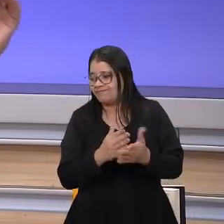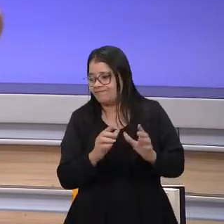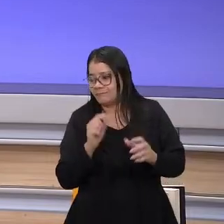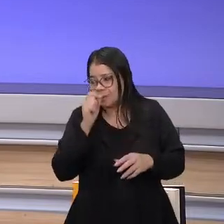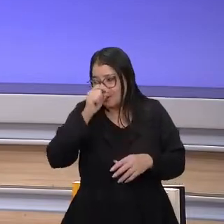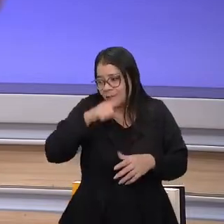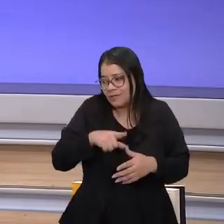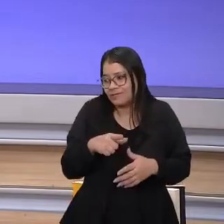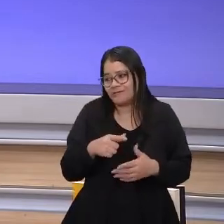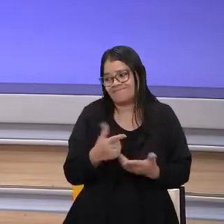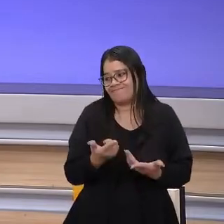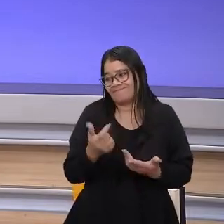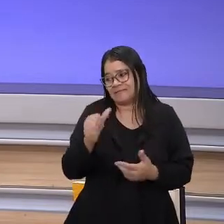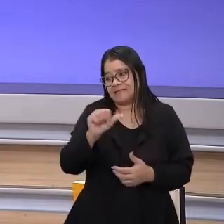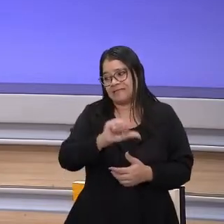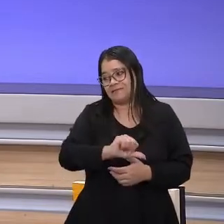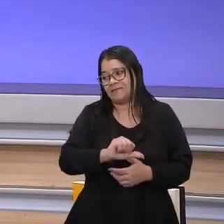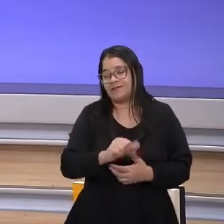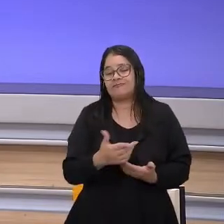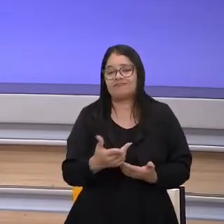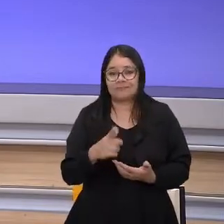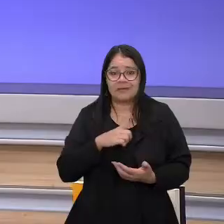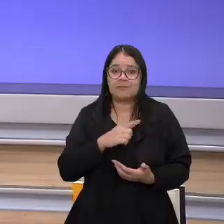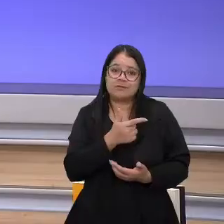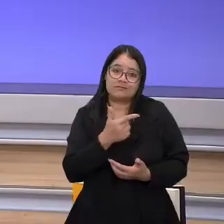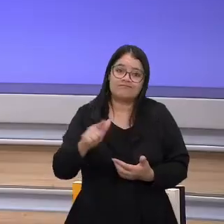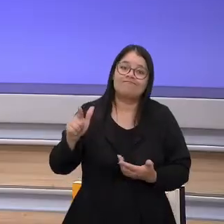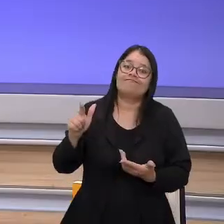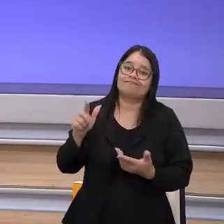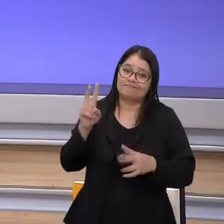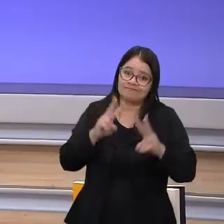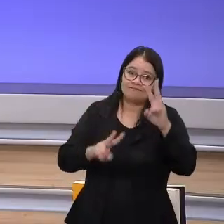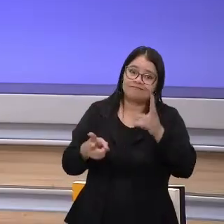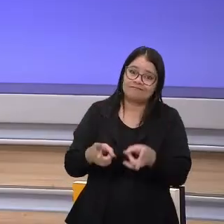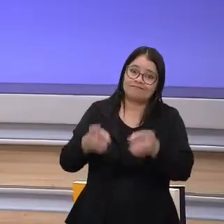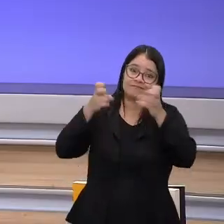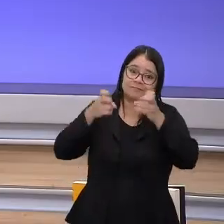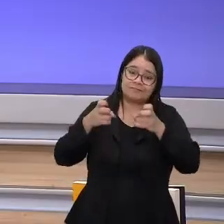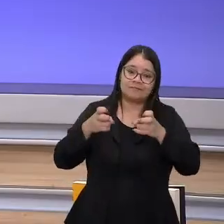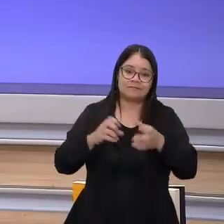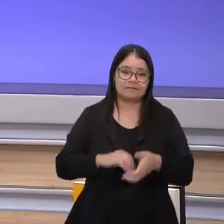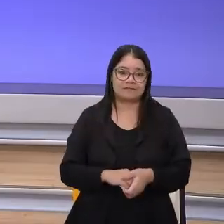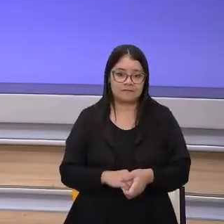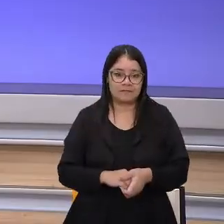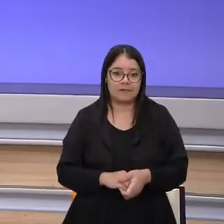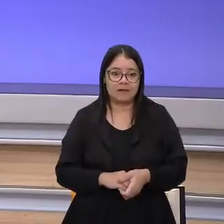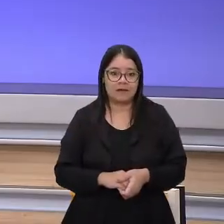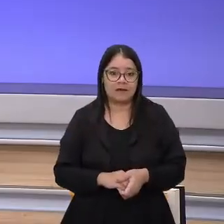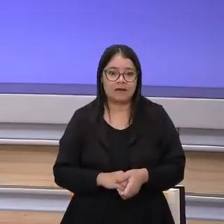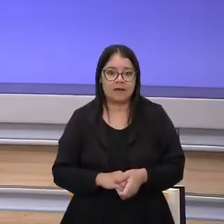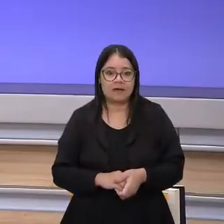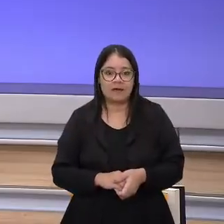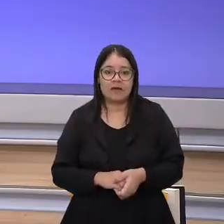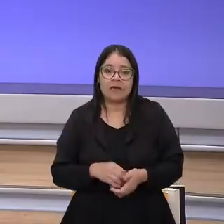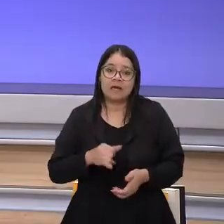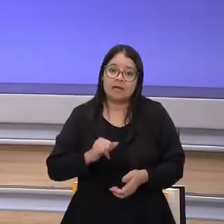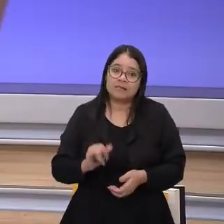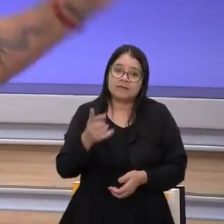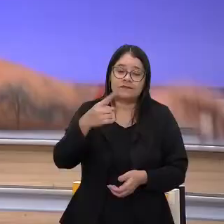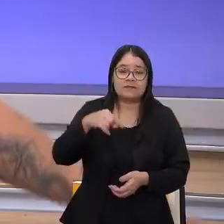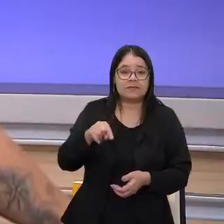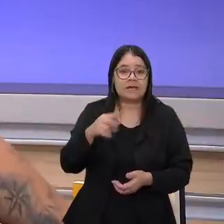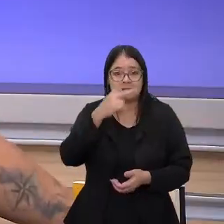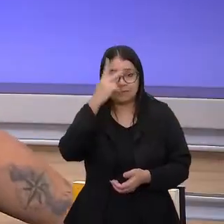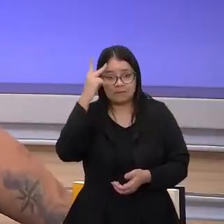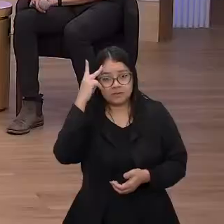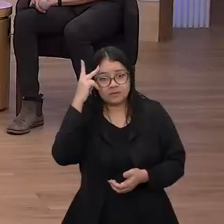outras realidades também a serem vistas, né? Mas se você, como cidadão, consegue fazer o mínimo, faça.